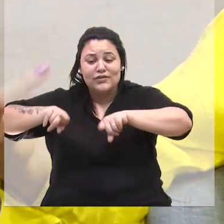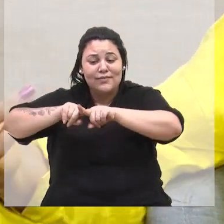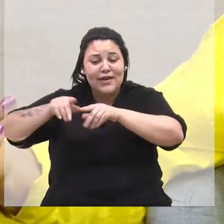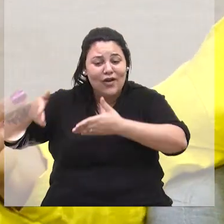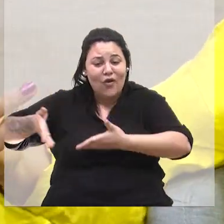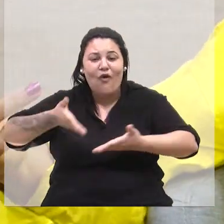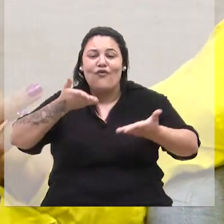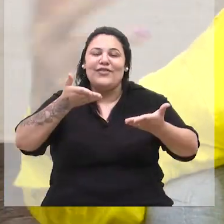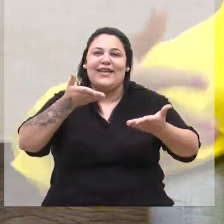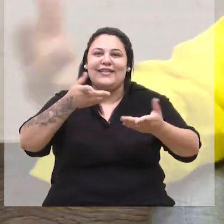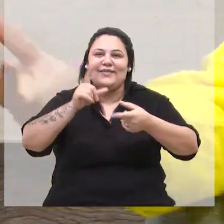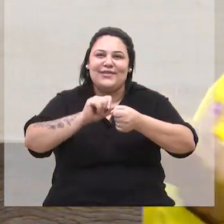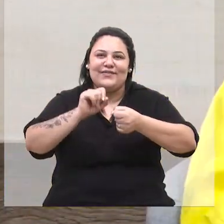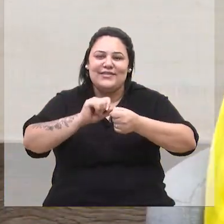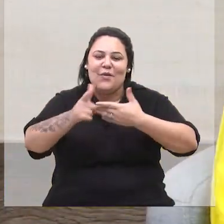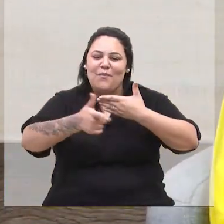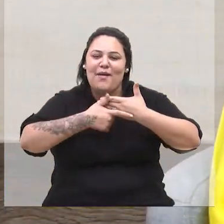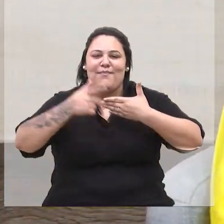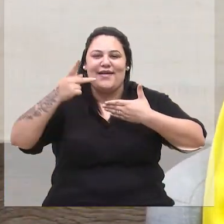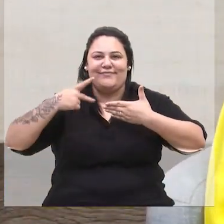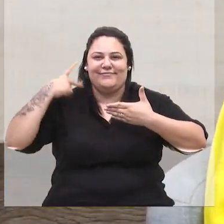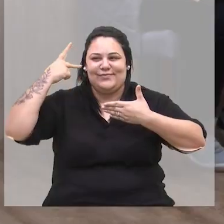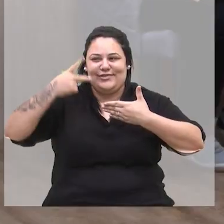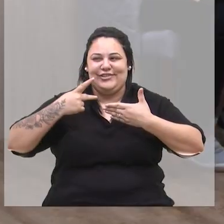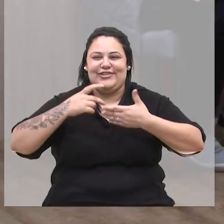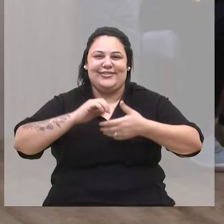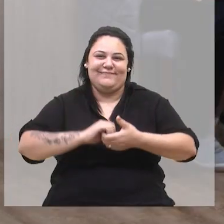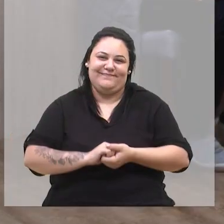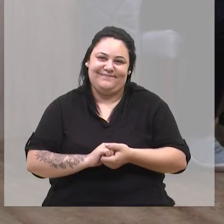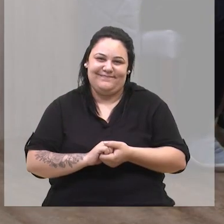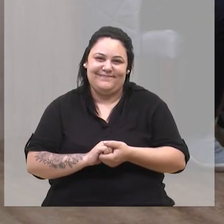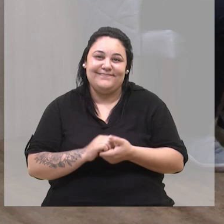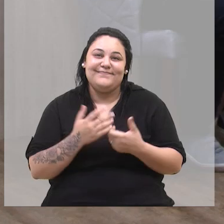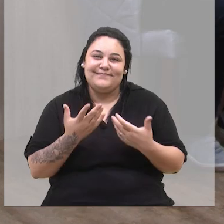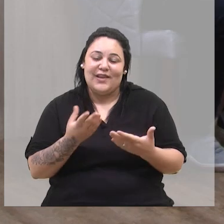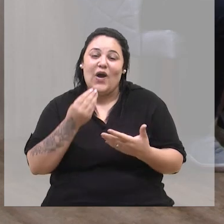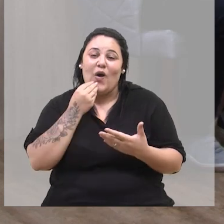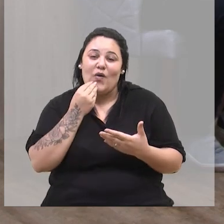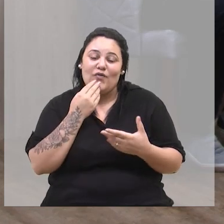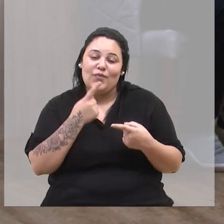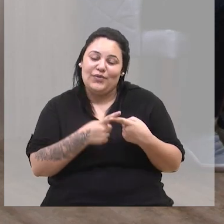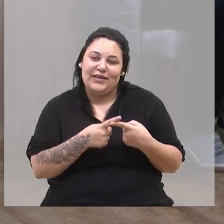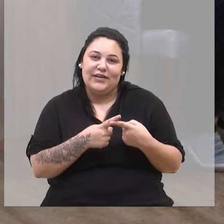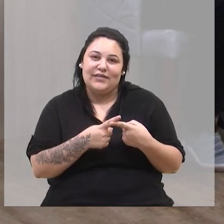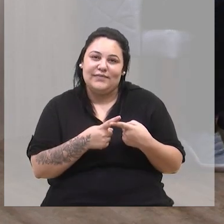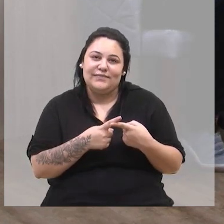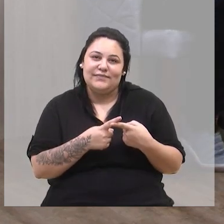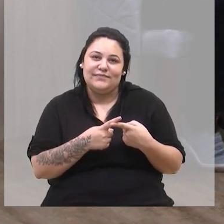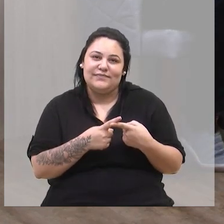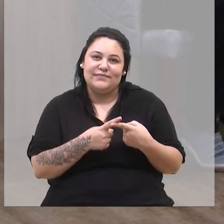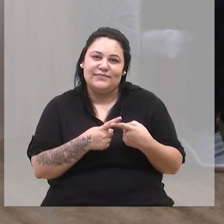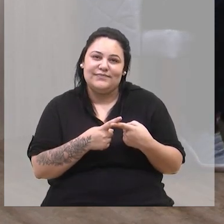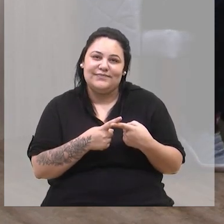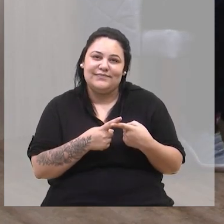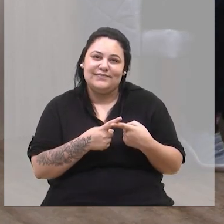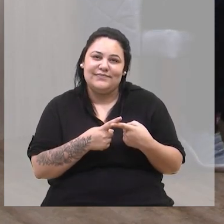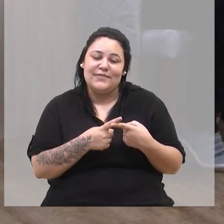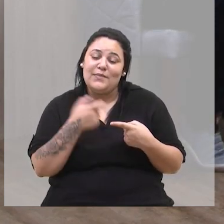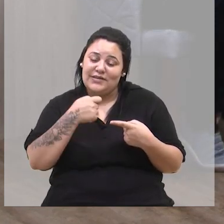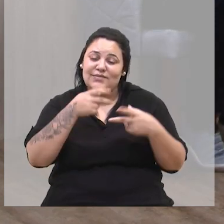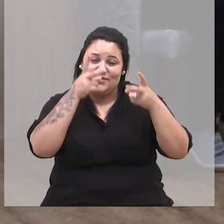também convidadas para funções eleitorais. Claro, porque daí não podemos ser inocentes. Quando